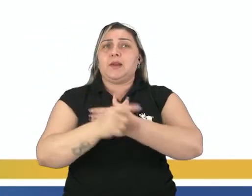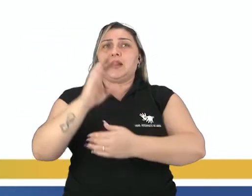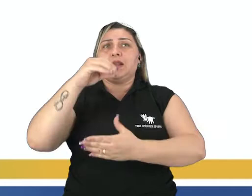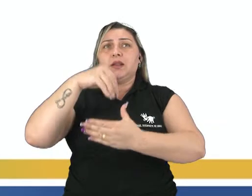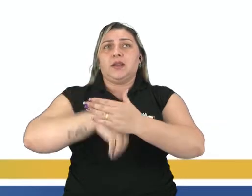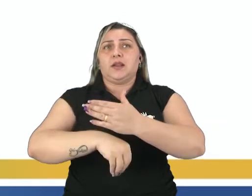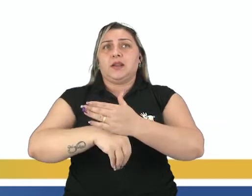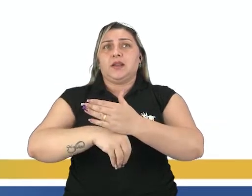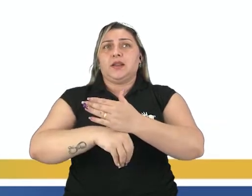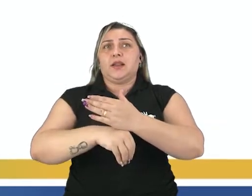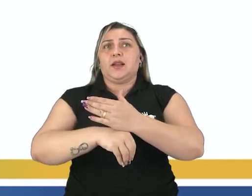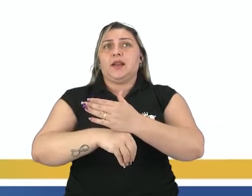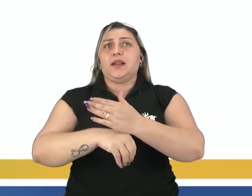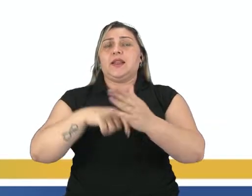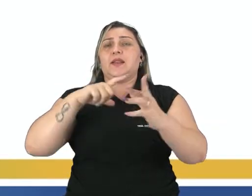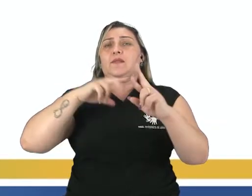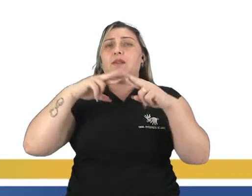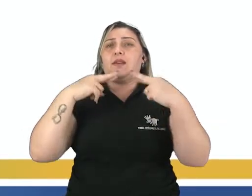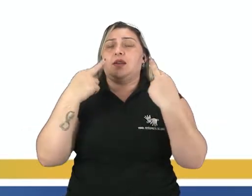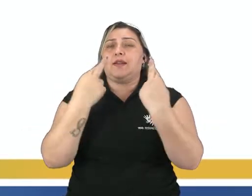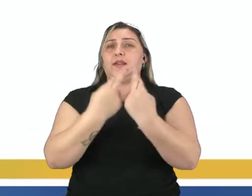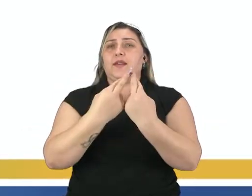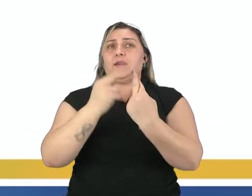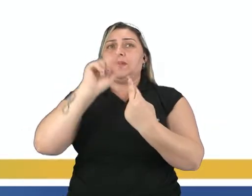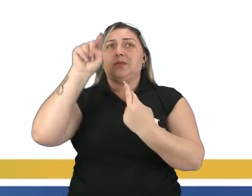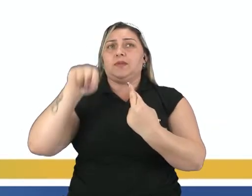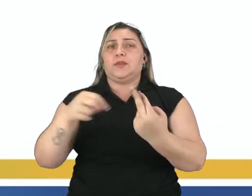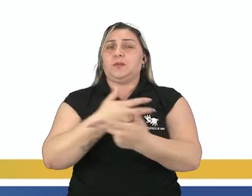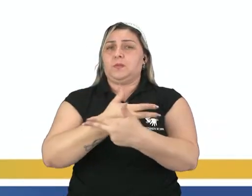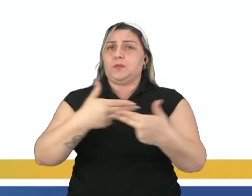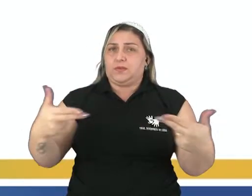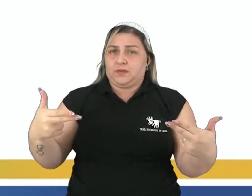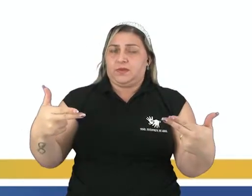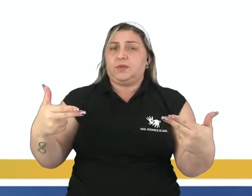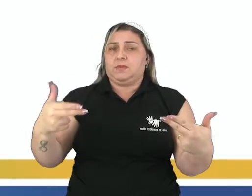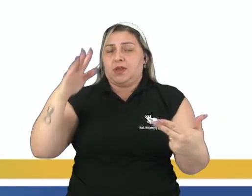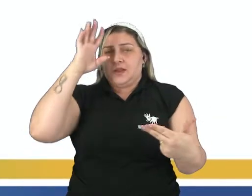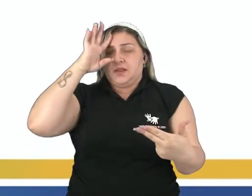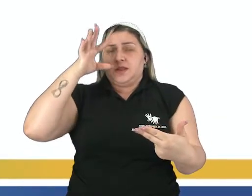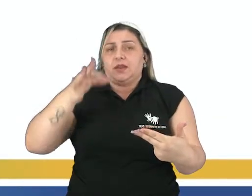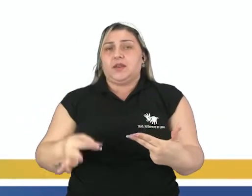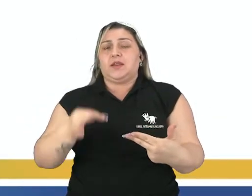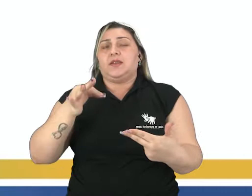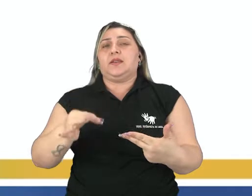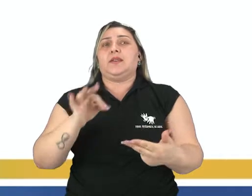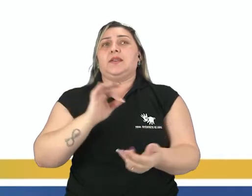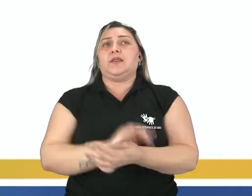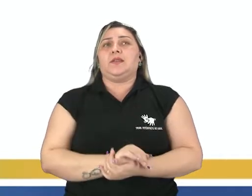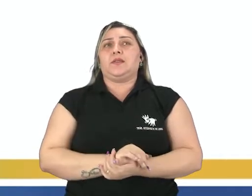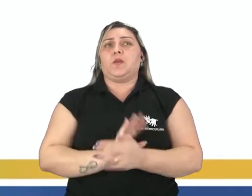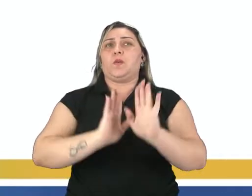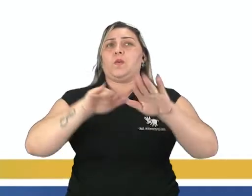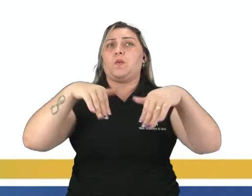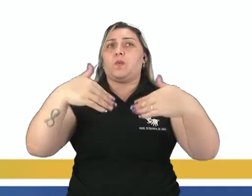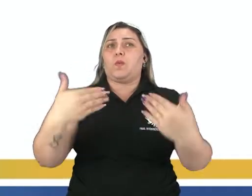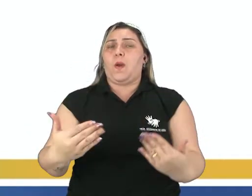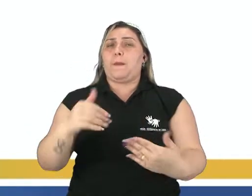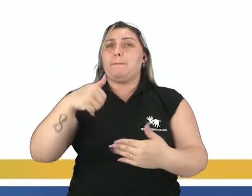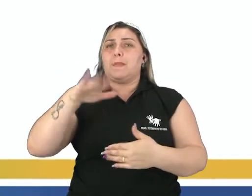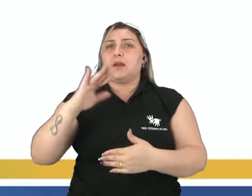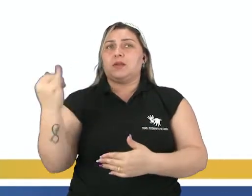interna, deu-se a grande reunião dos sinais de pontuação, para decidir, no instante, qual o que é